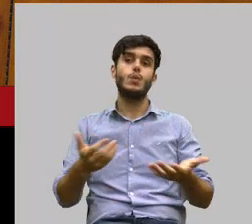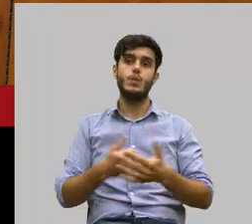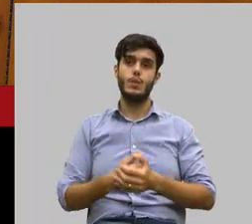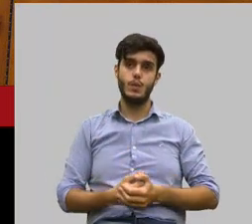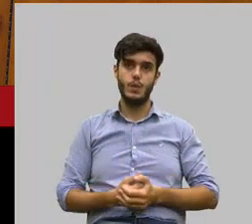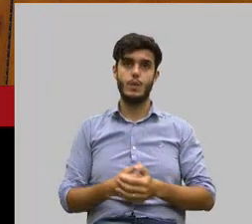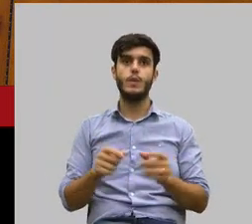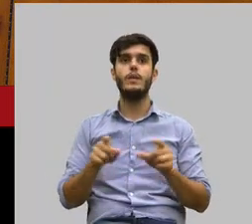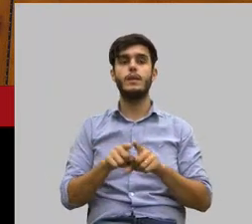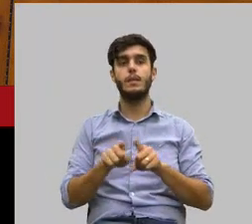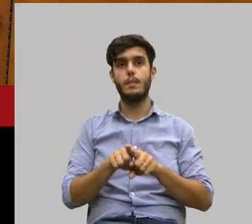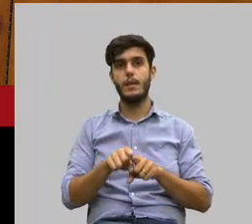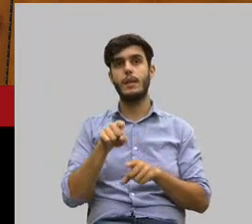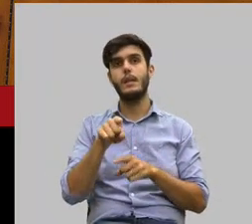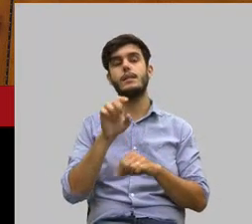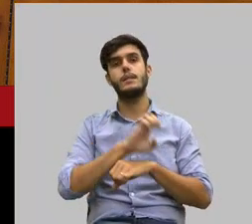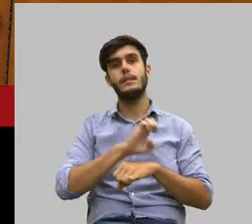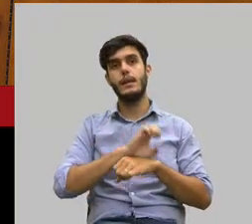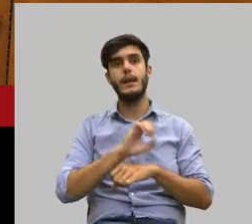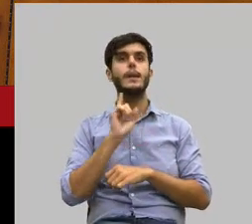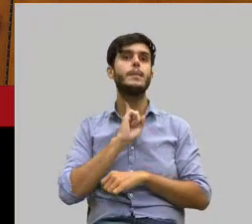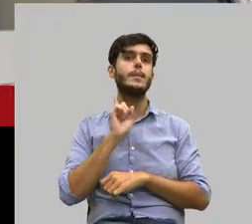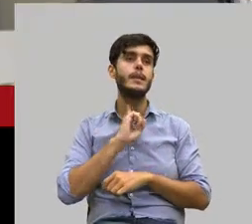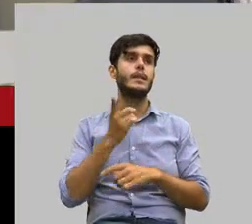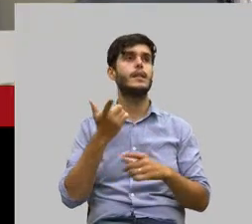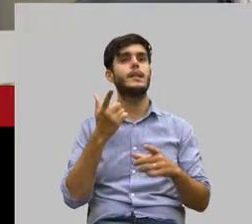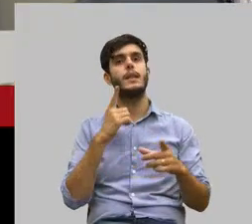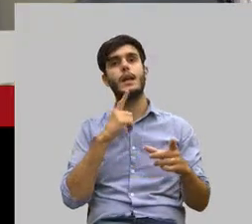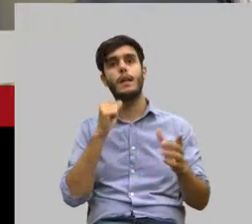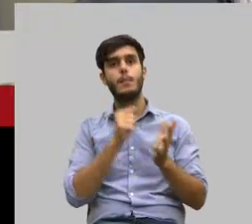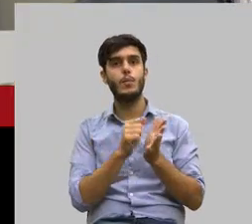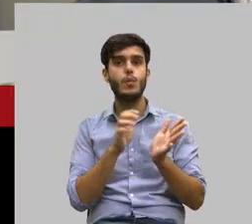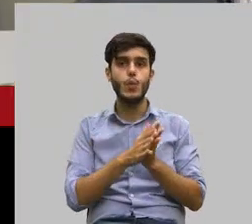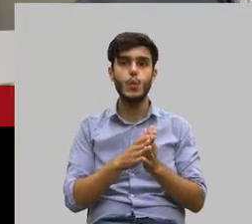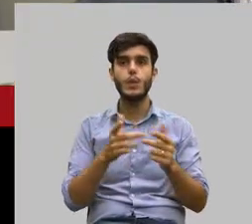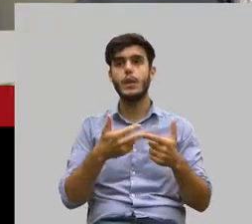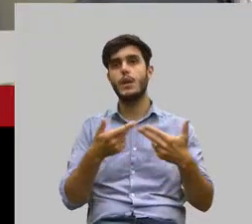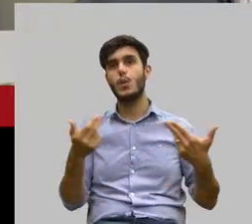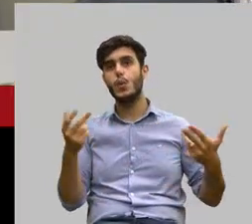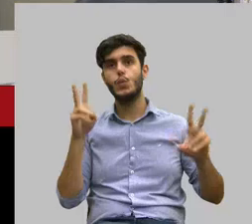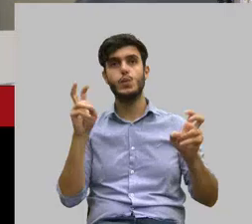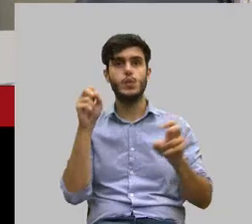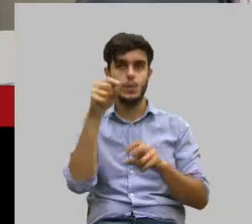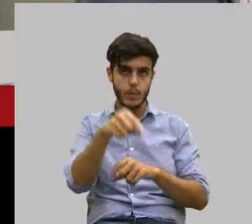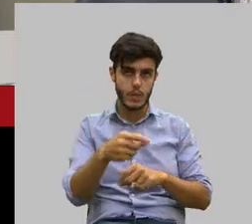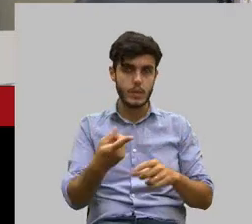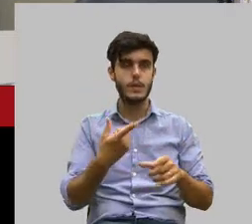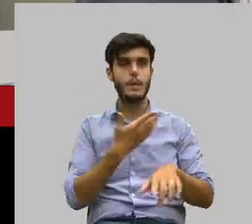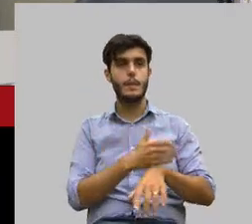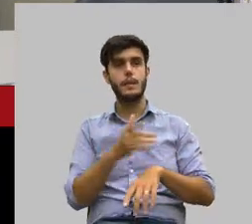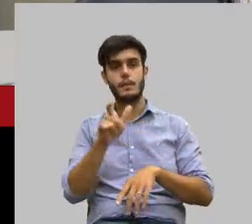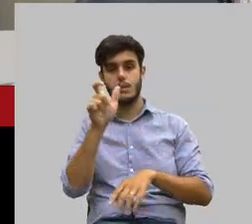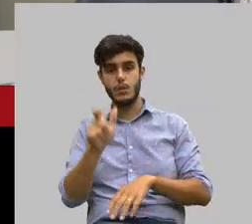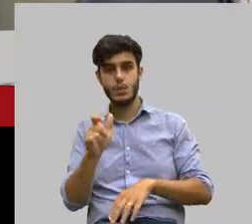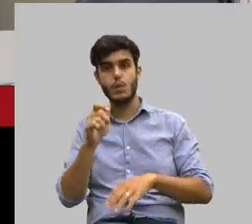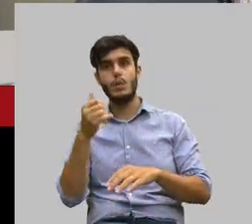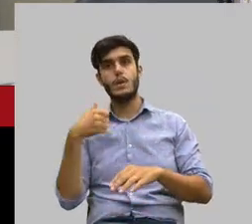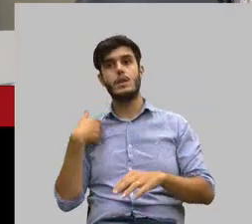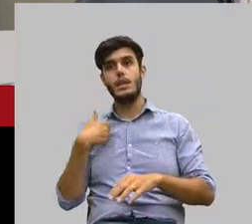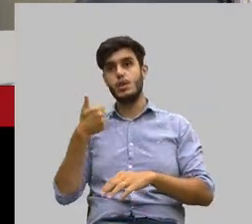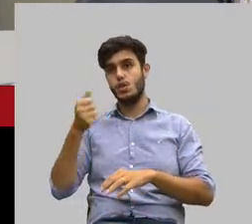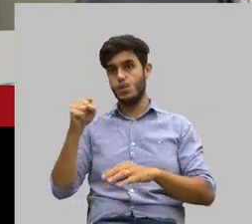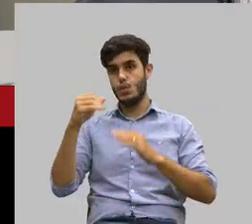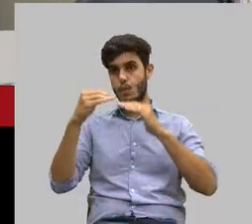todo o estado de Minas Gerais os procedimentos infracionais relativos a atos infracionais praticados por menores eh